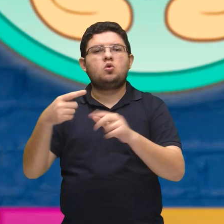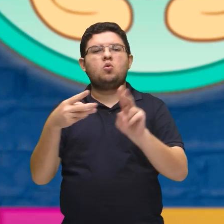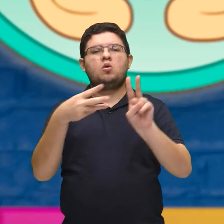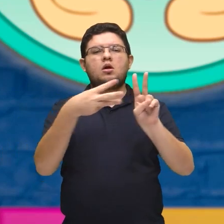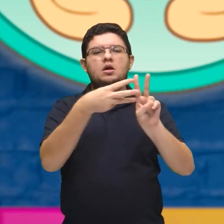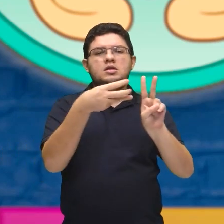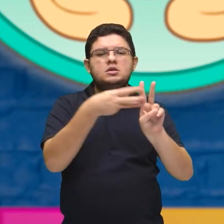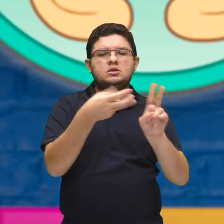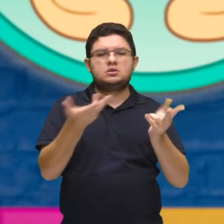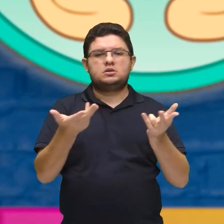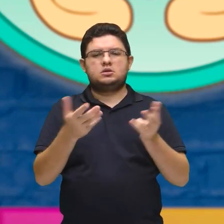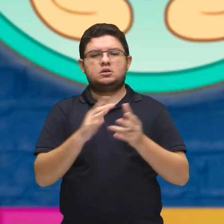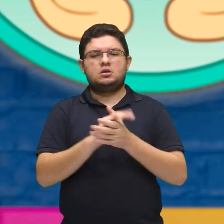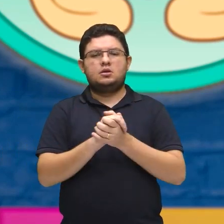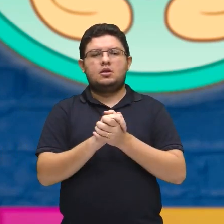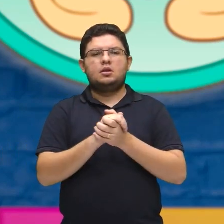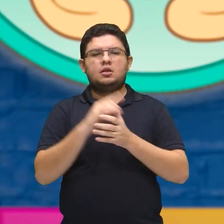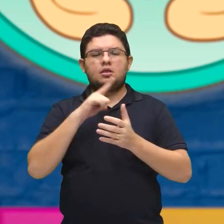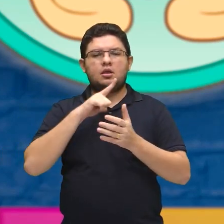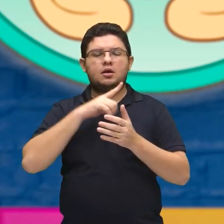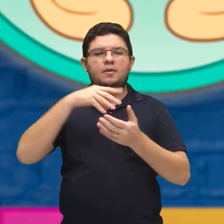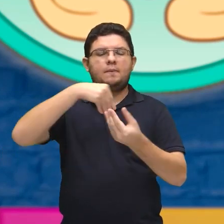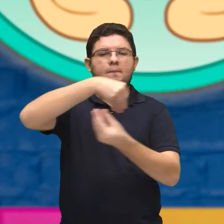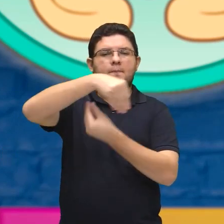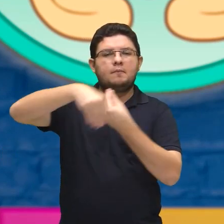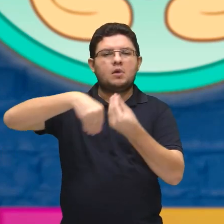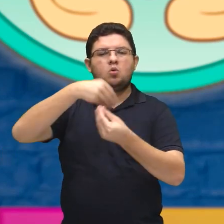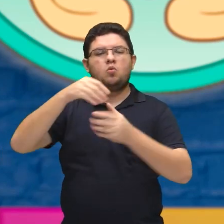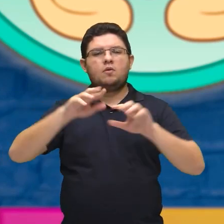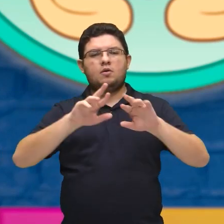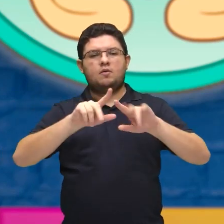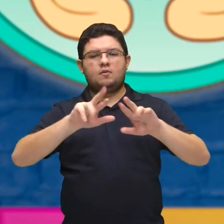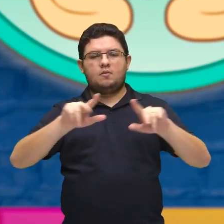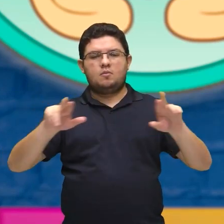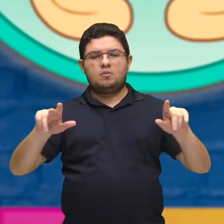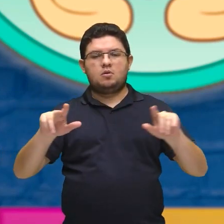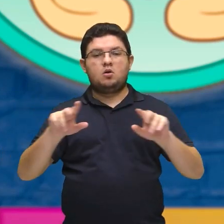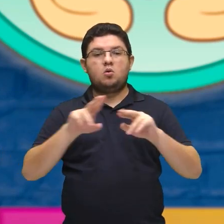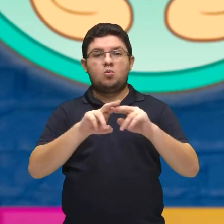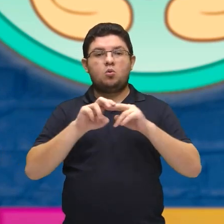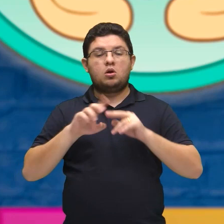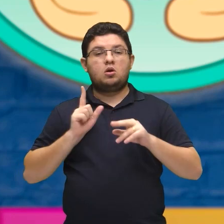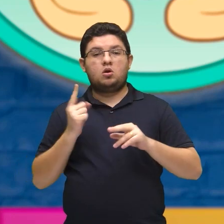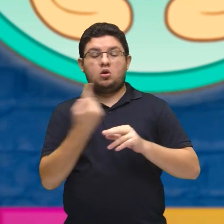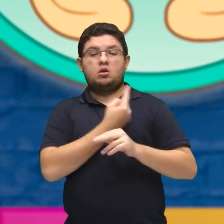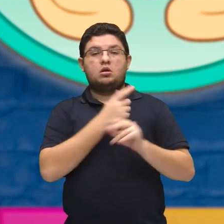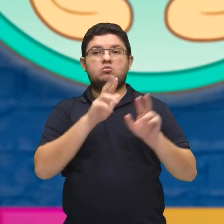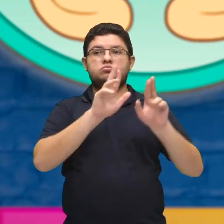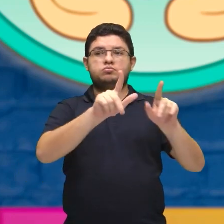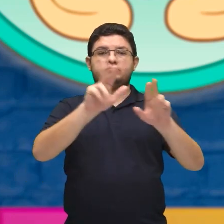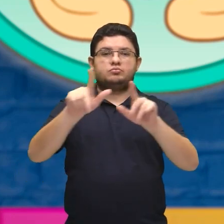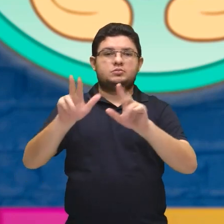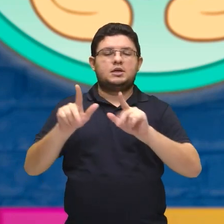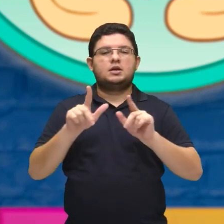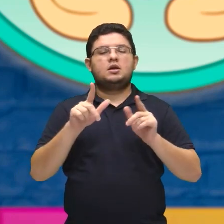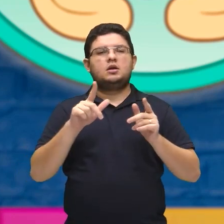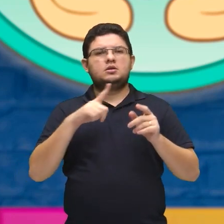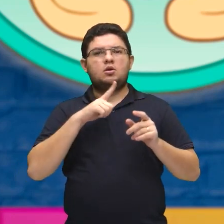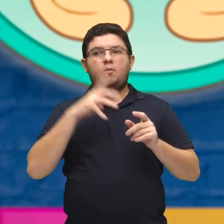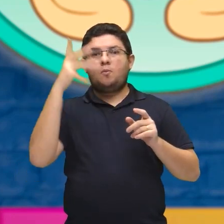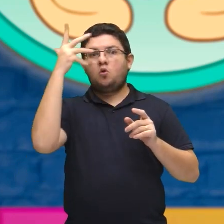várias misturas, que isso faz da gente ser o diferente, ter um bonito diferente,